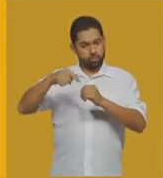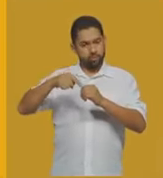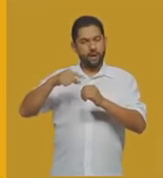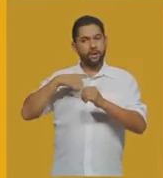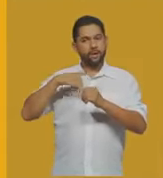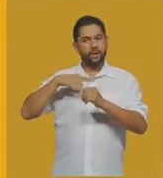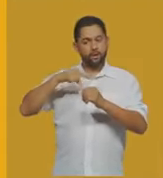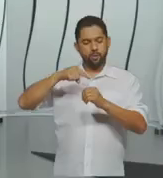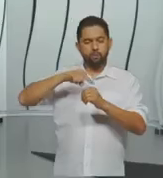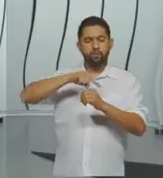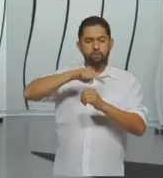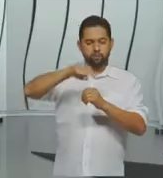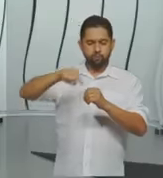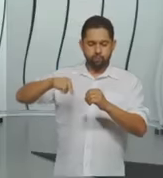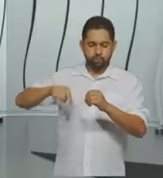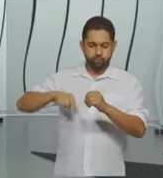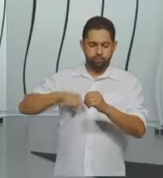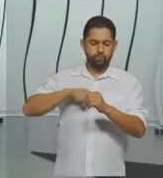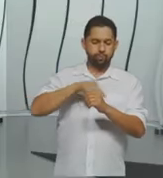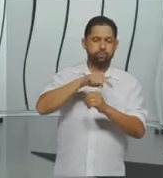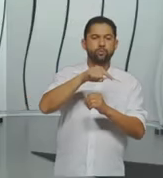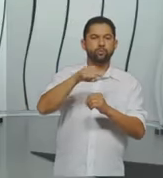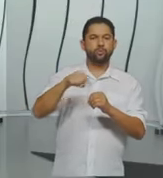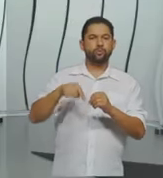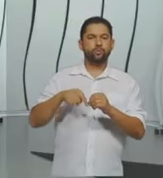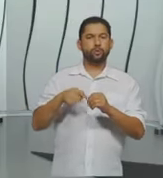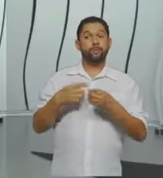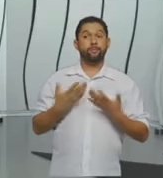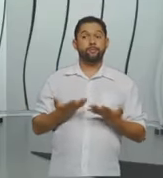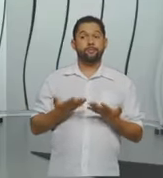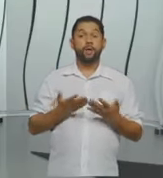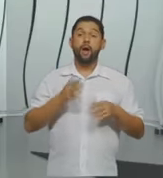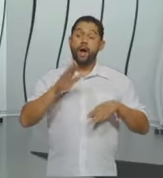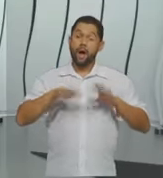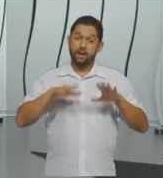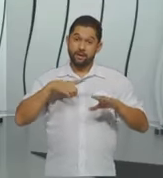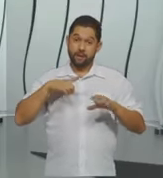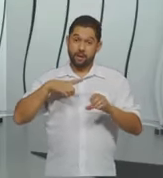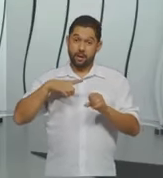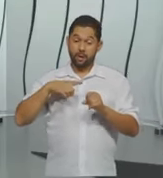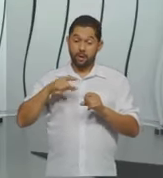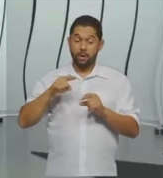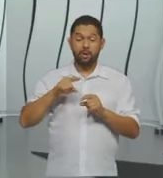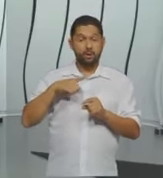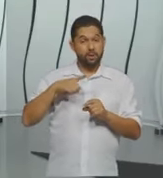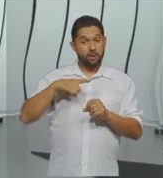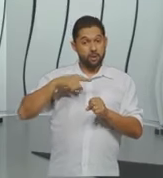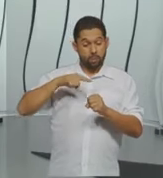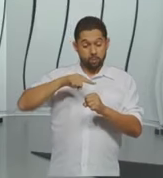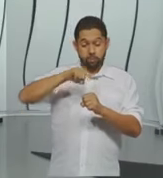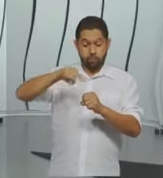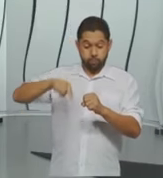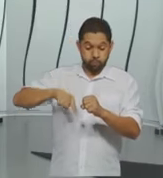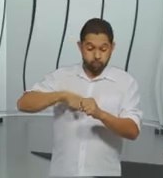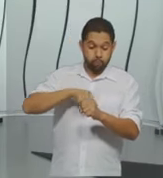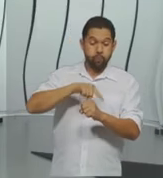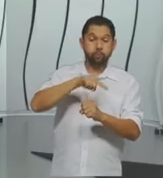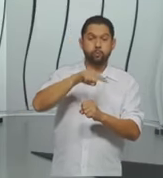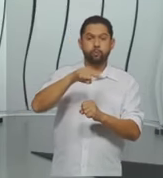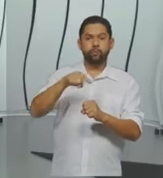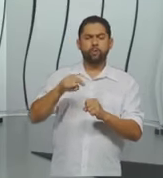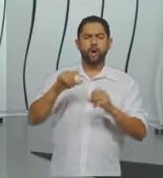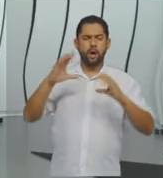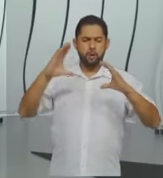que tem um detalhe. A elipse, ela pode ser muito achatada ou pouco achatada. Isso depende